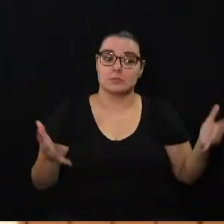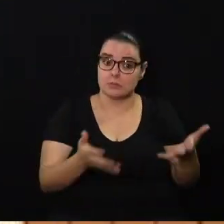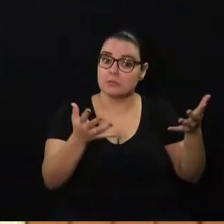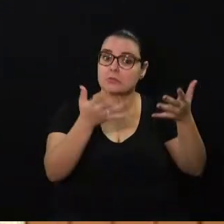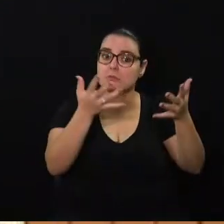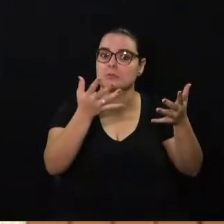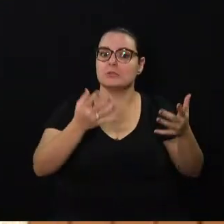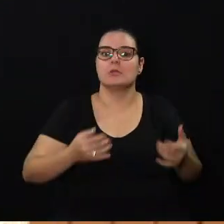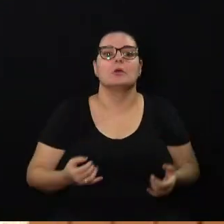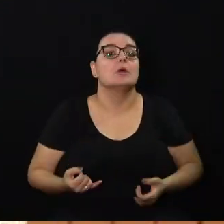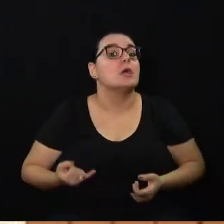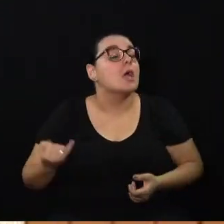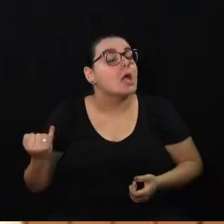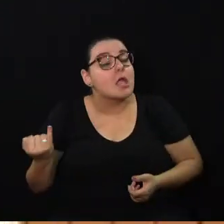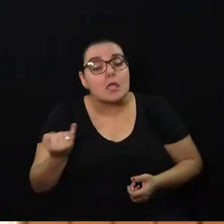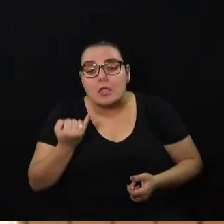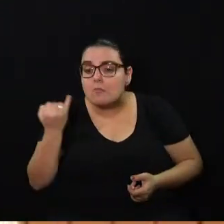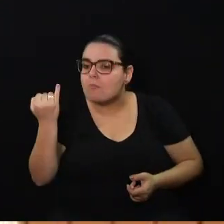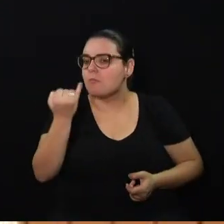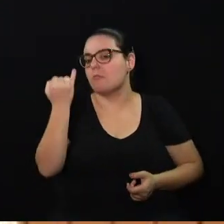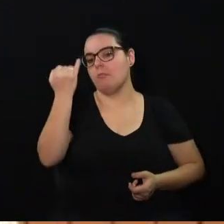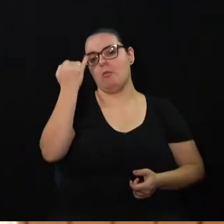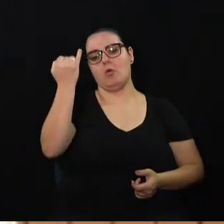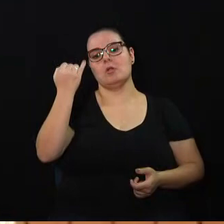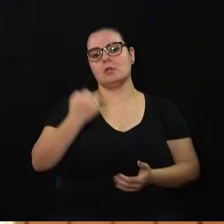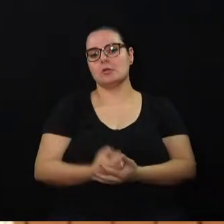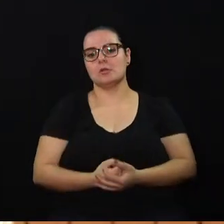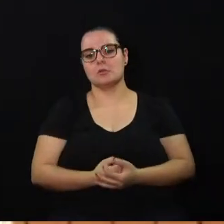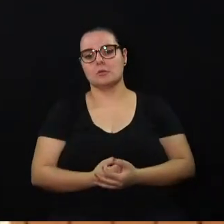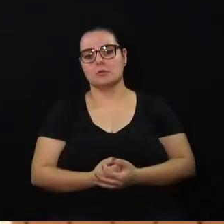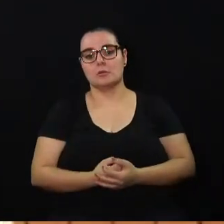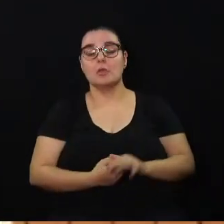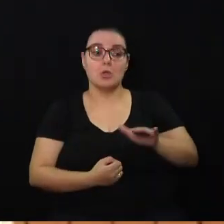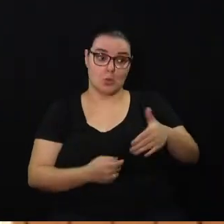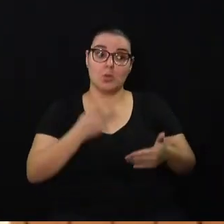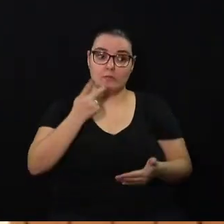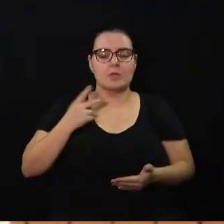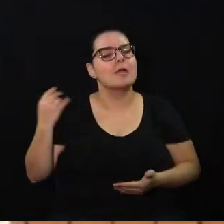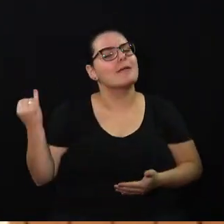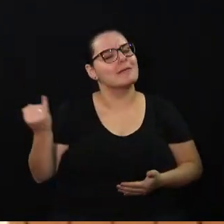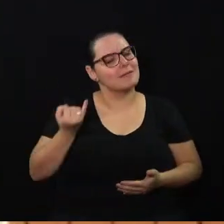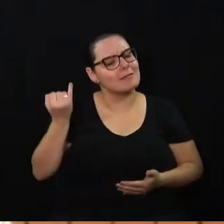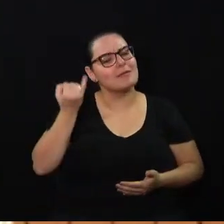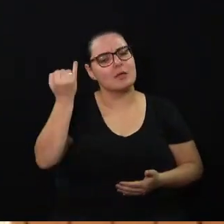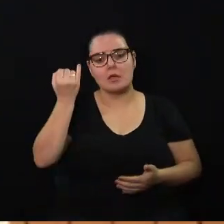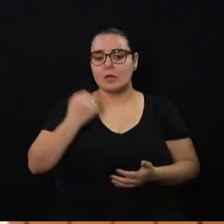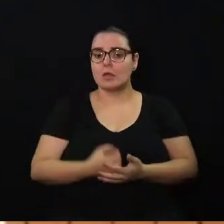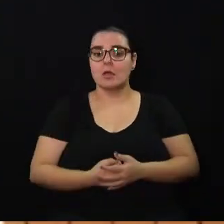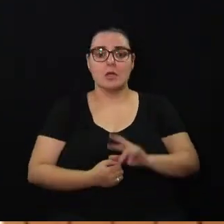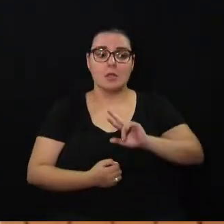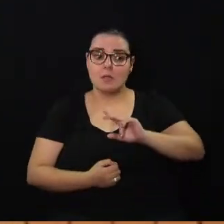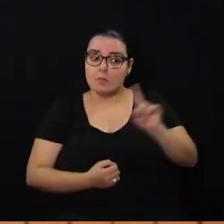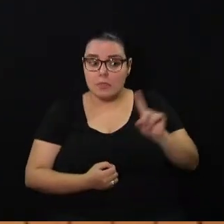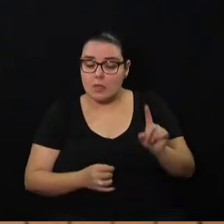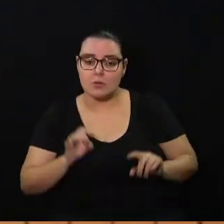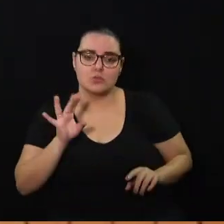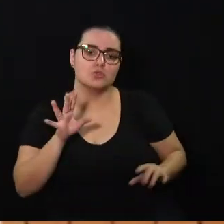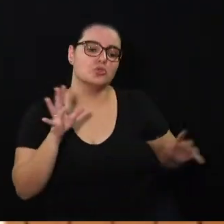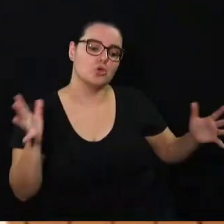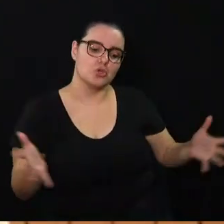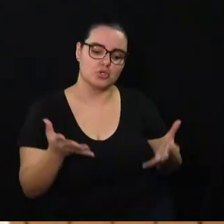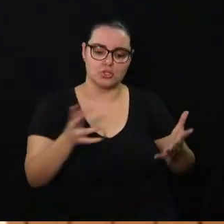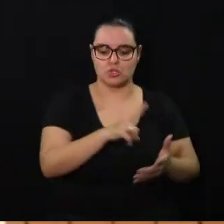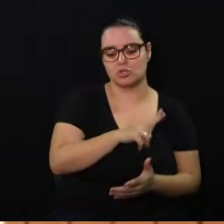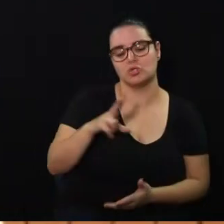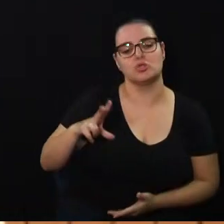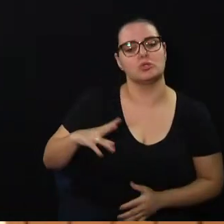são extremamente necessárias é e quando eu digo isso não é não são só estimulações em clínica não